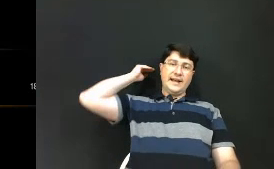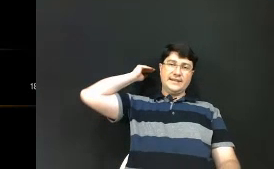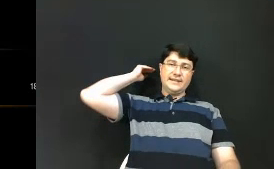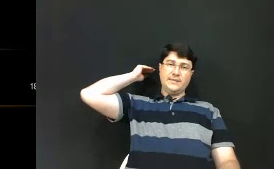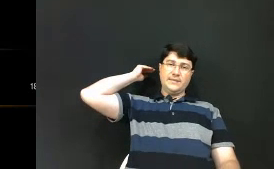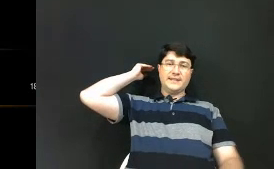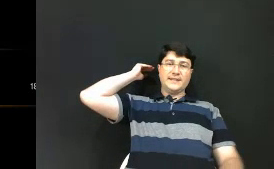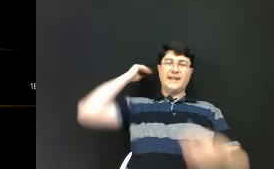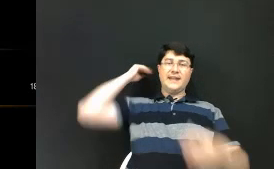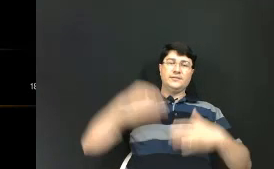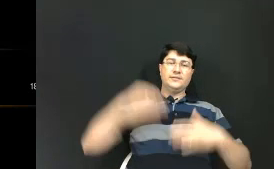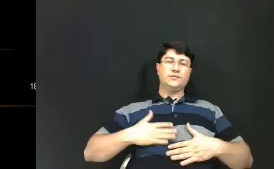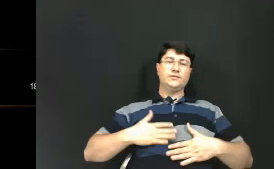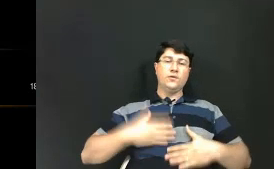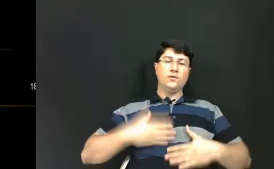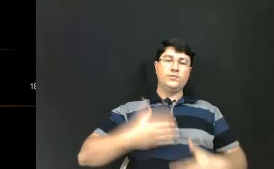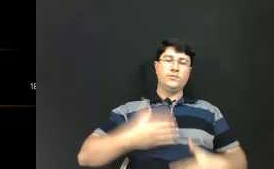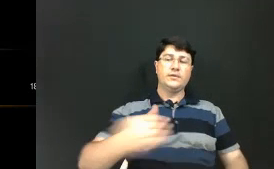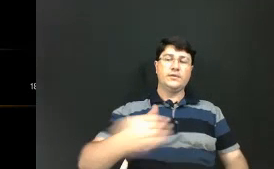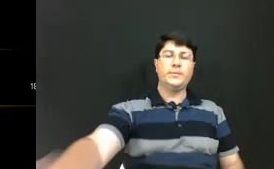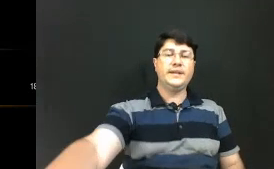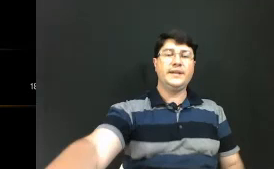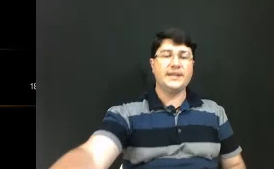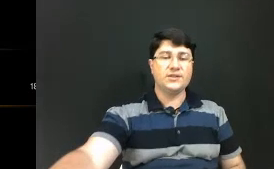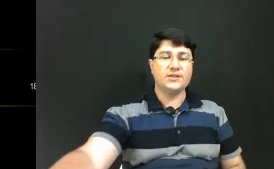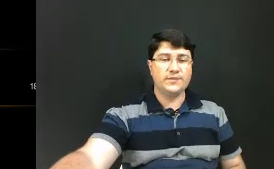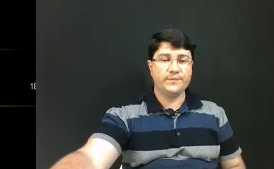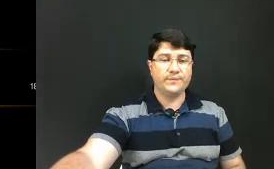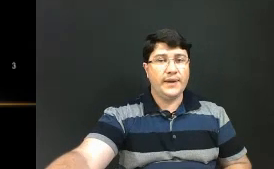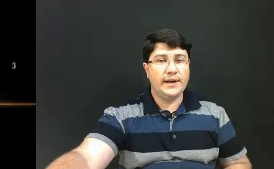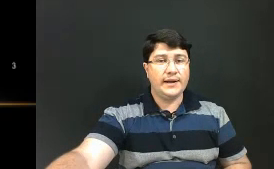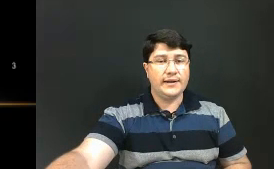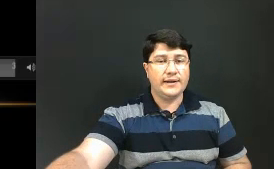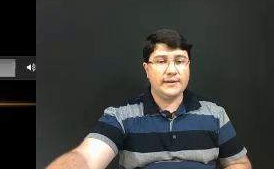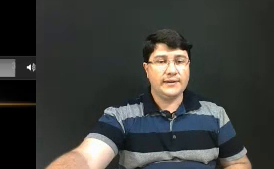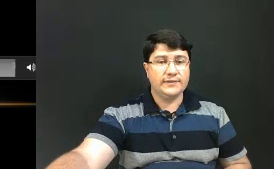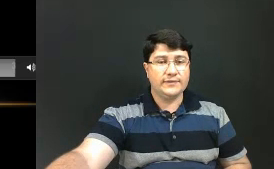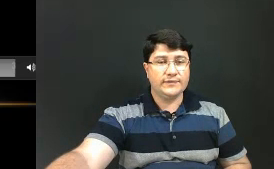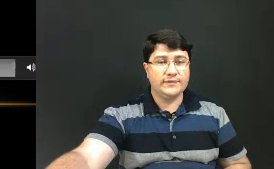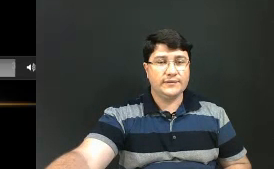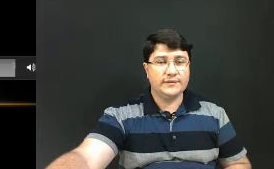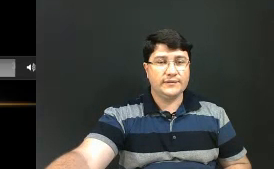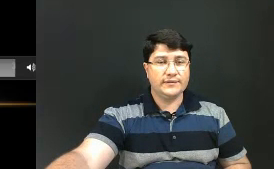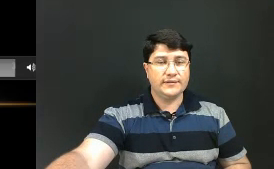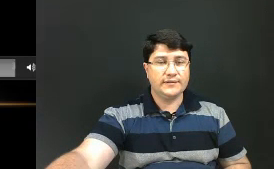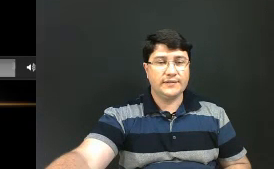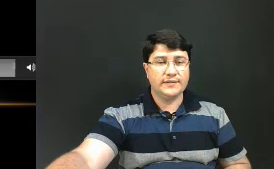para trás, passado, no corpo, presente.